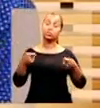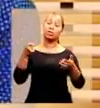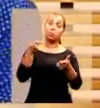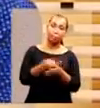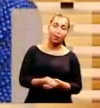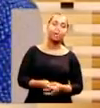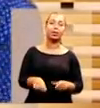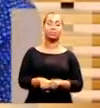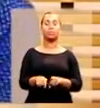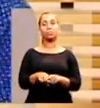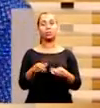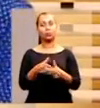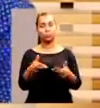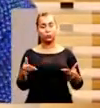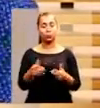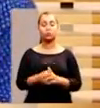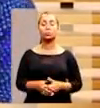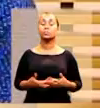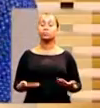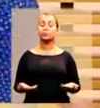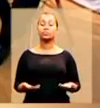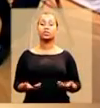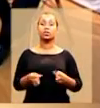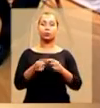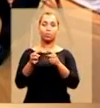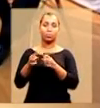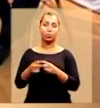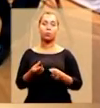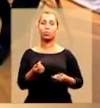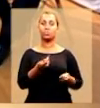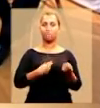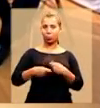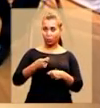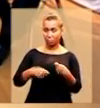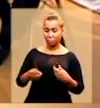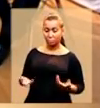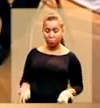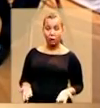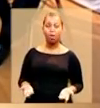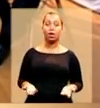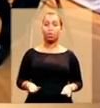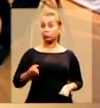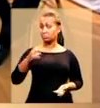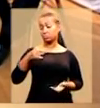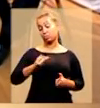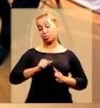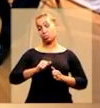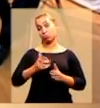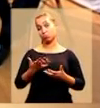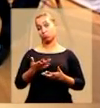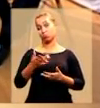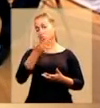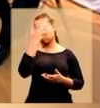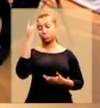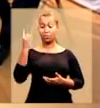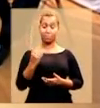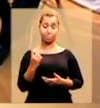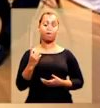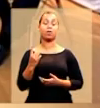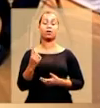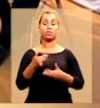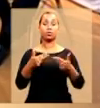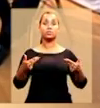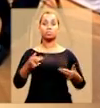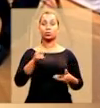custear esse equipamento. Mas, Eric, isso não é uma adequação comercial? Isso é uma lógica comercial. Se o cara vem